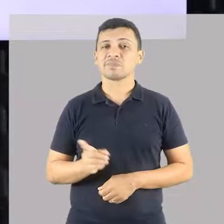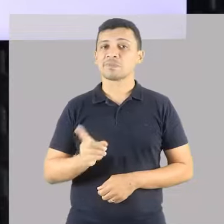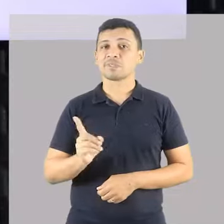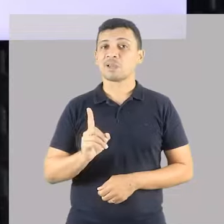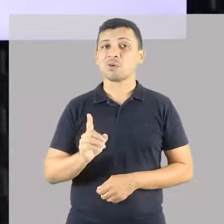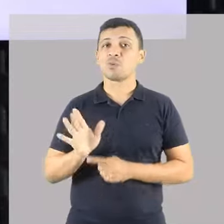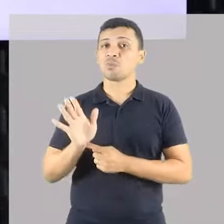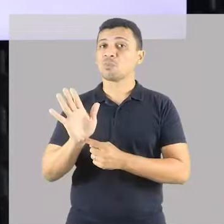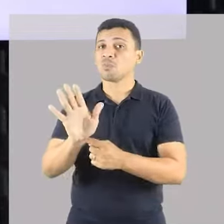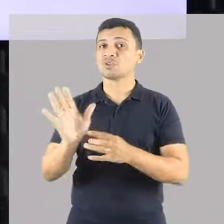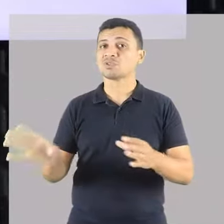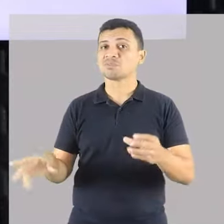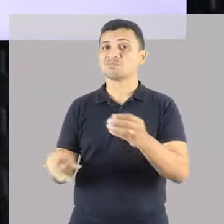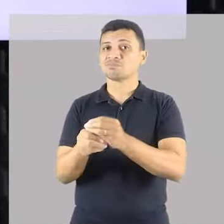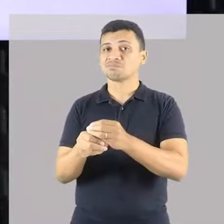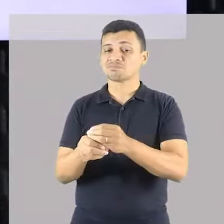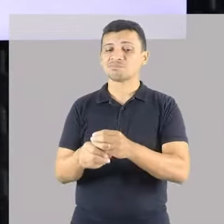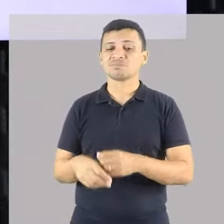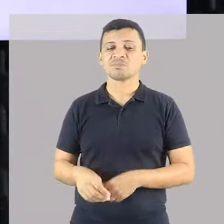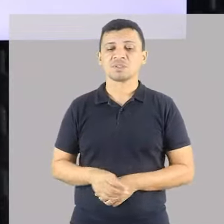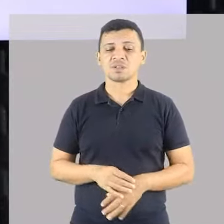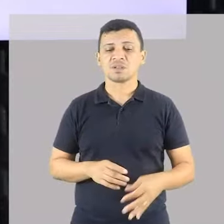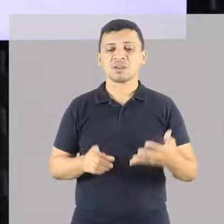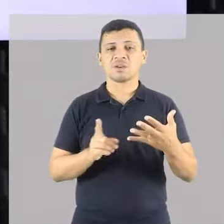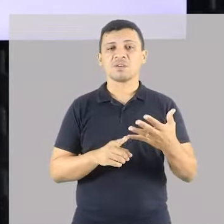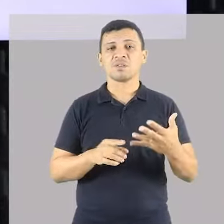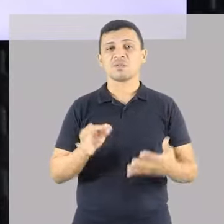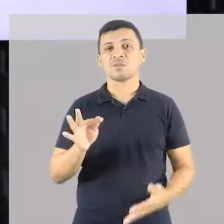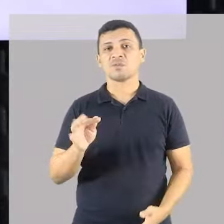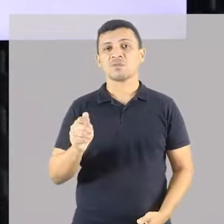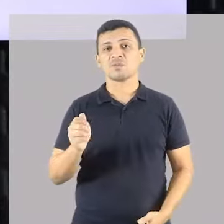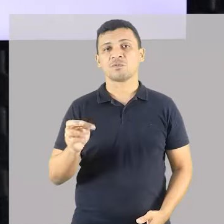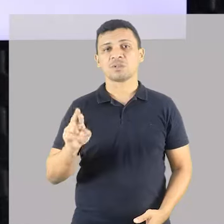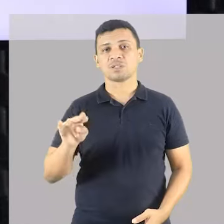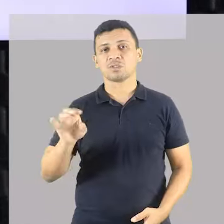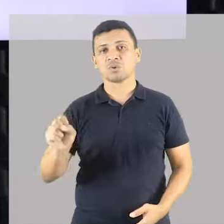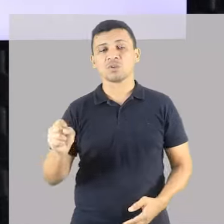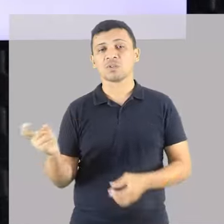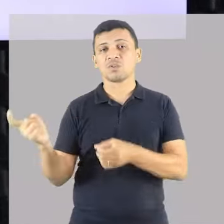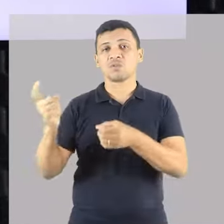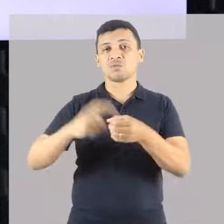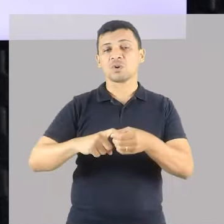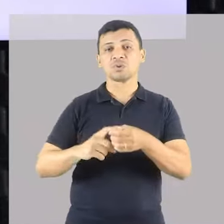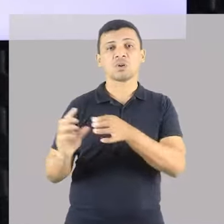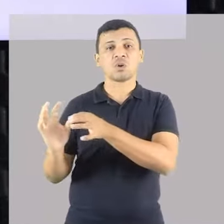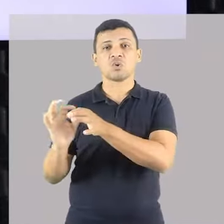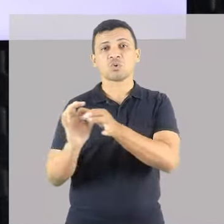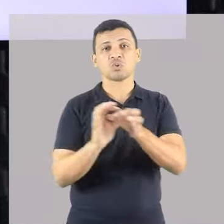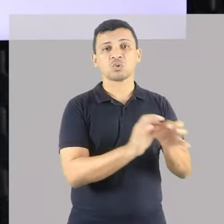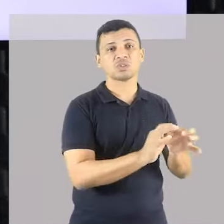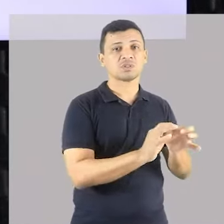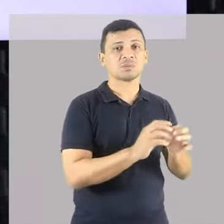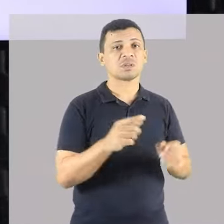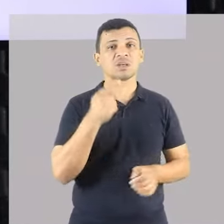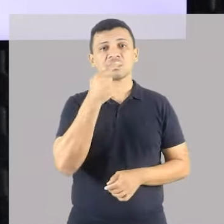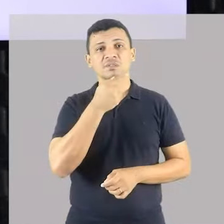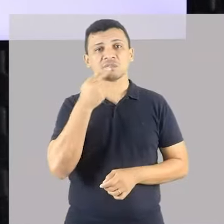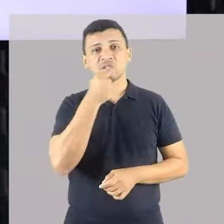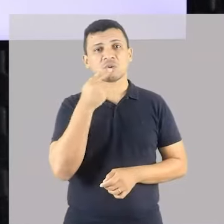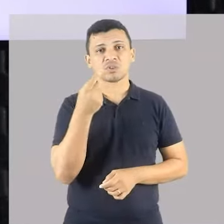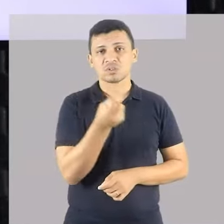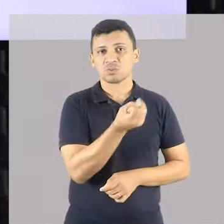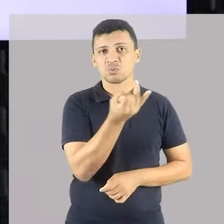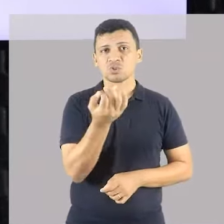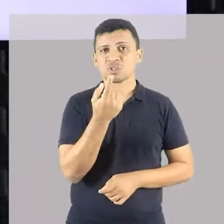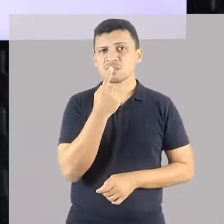adição e não justificativa e o termo fatores retoma coesivamente níveis de colesterol e glose não